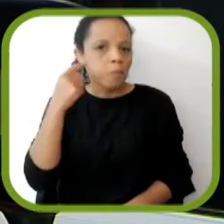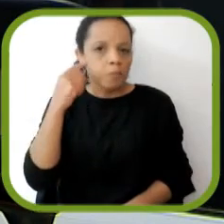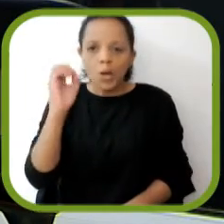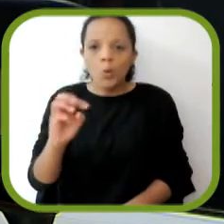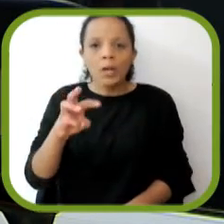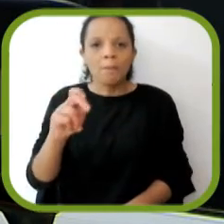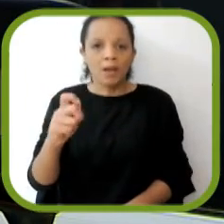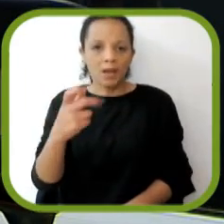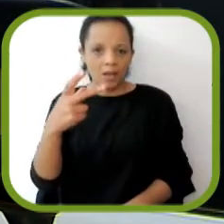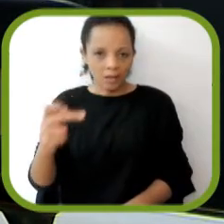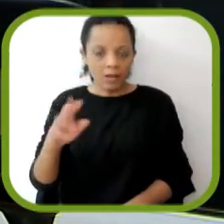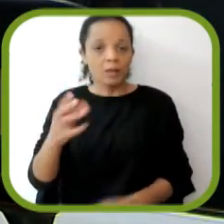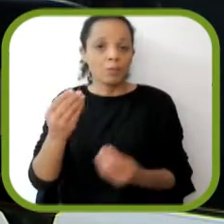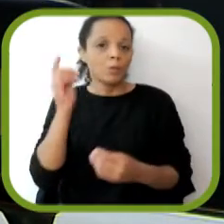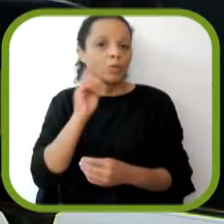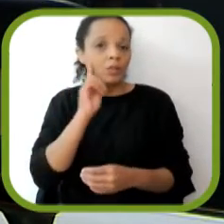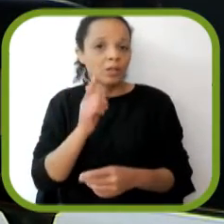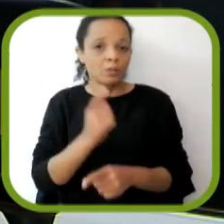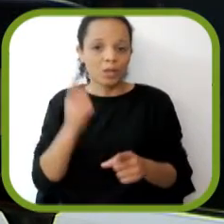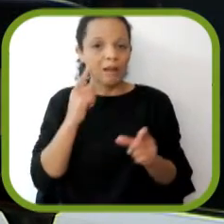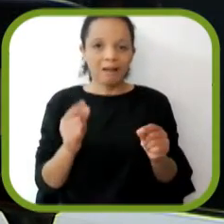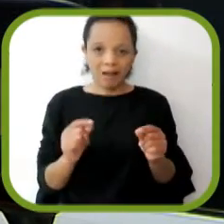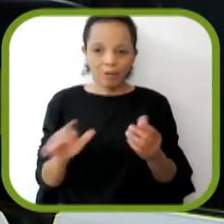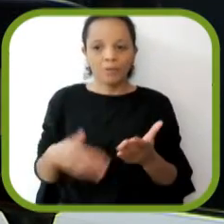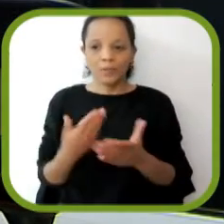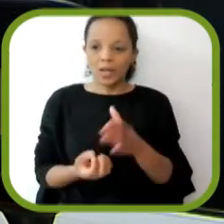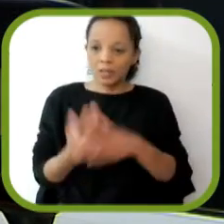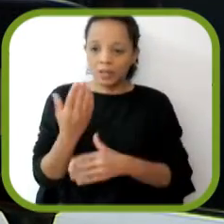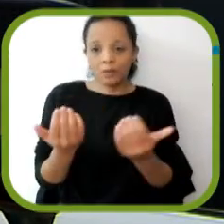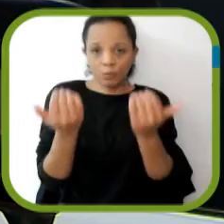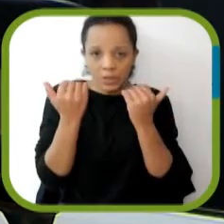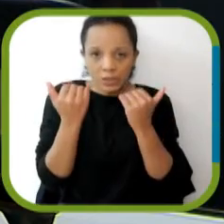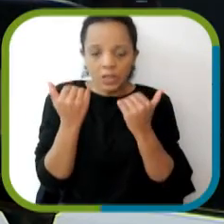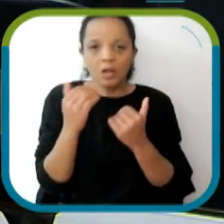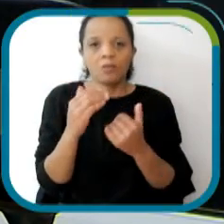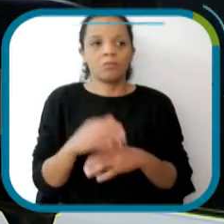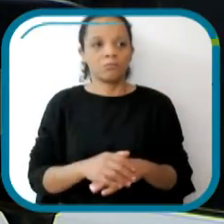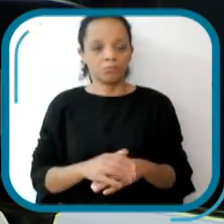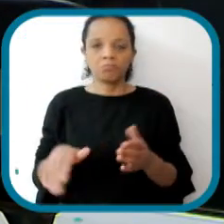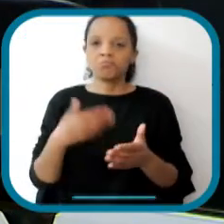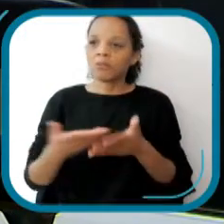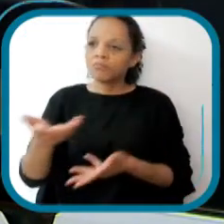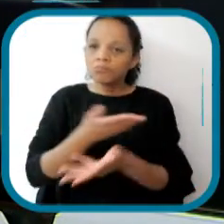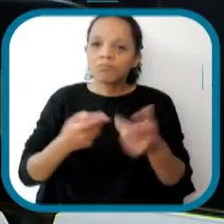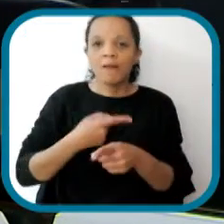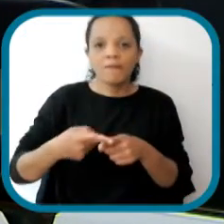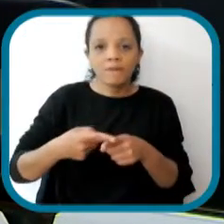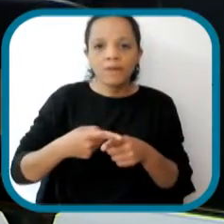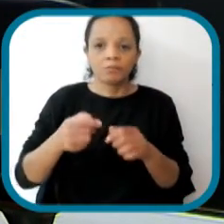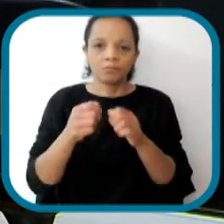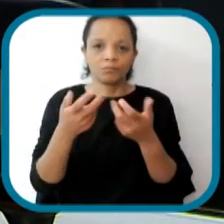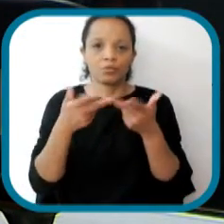a Mega. E isso é um dado muito importante da forma como a rádio consegue criar um conteúdo, torná-lo